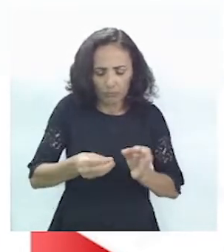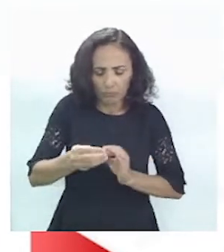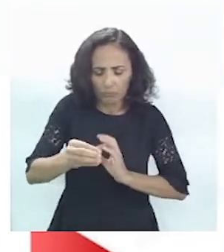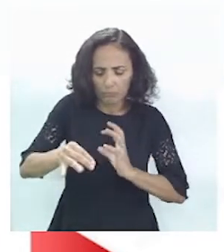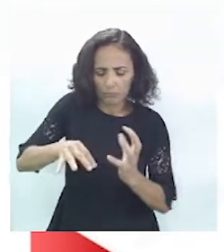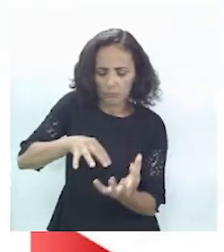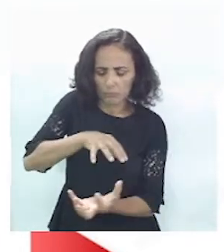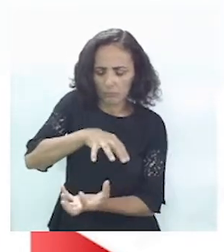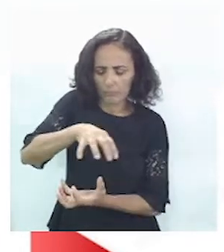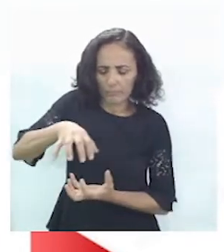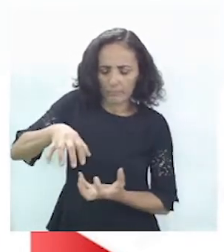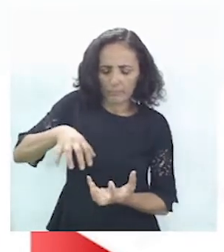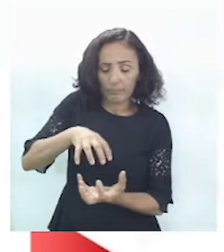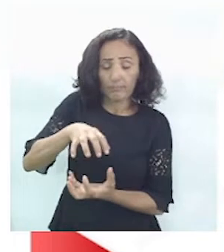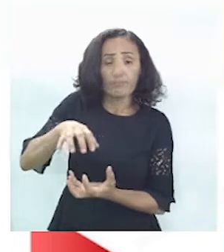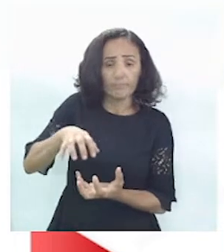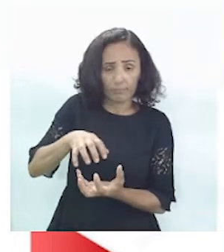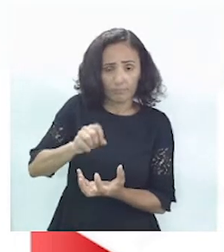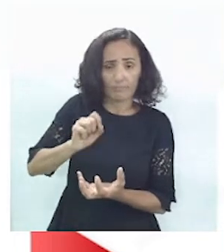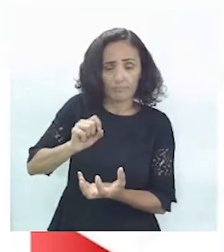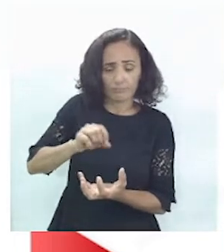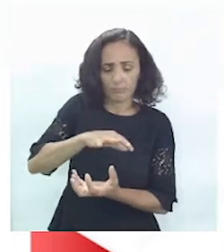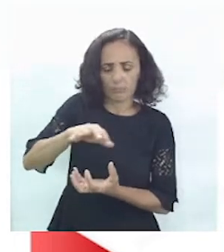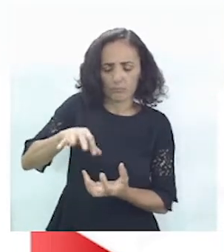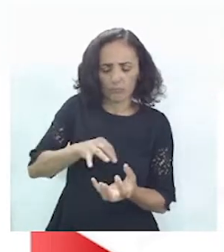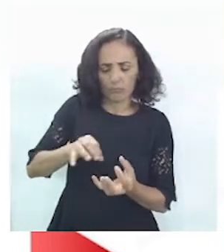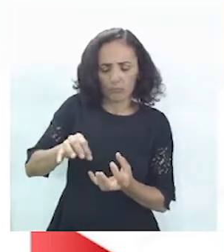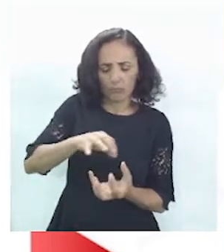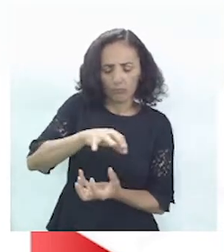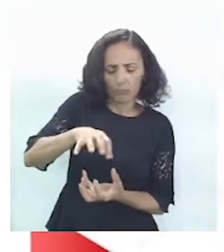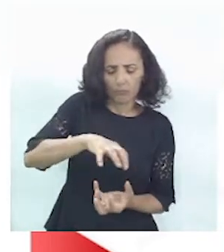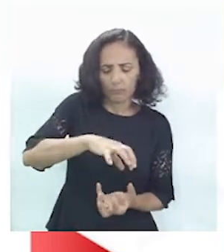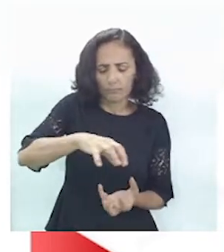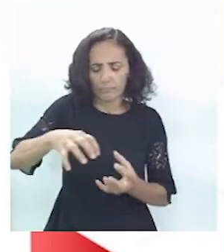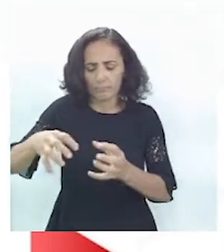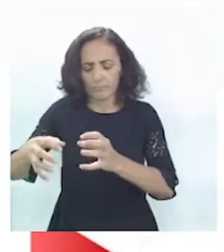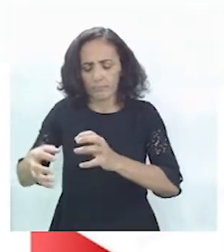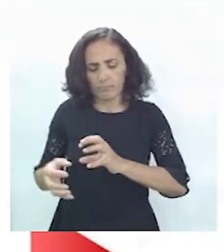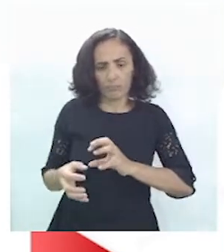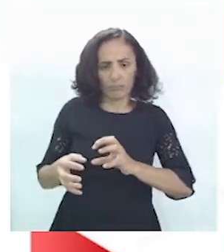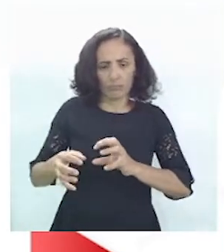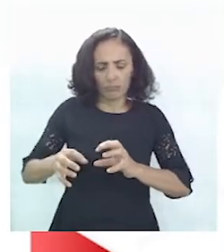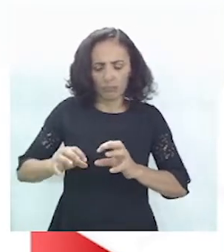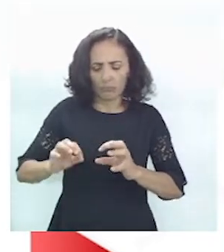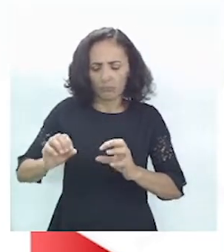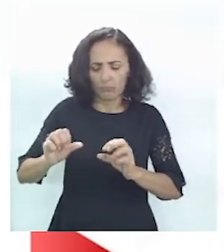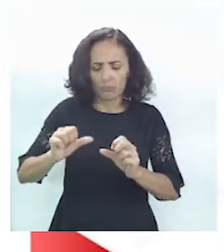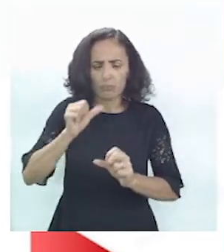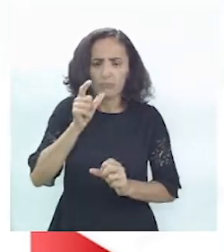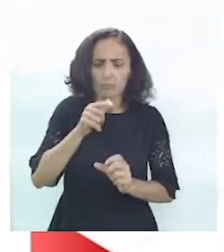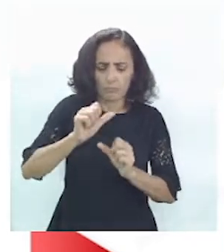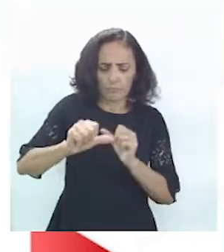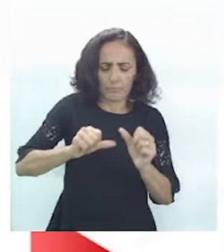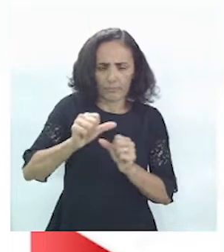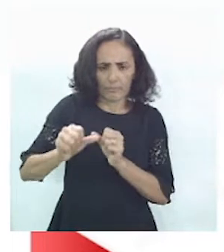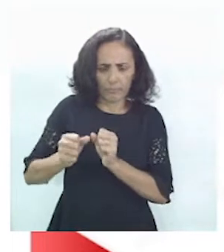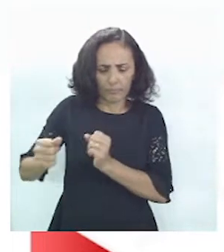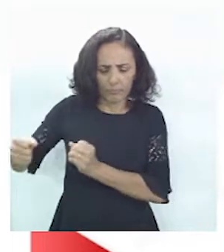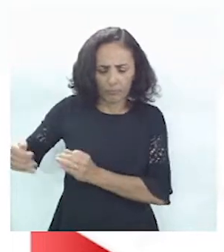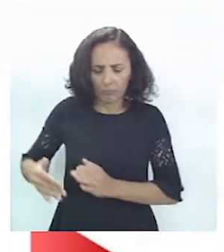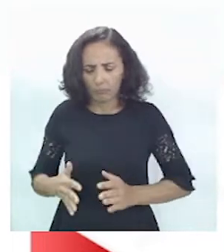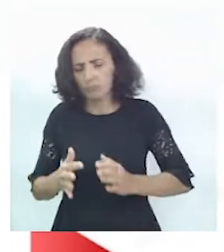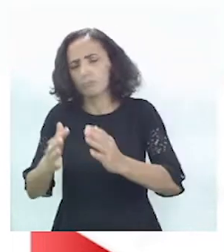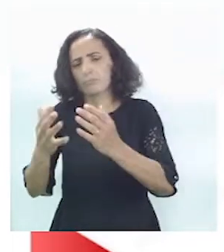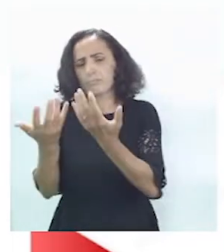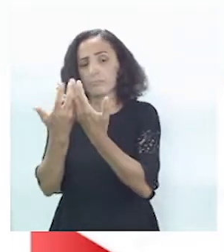de canais. Após passar ali por uma turbina hidráulica, na casa de força, a água ela volta ao leito natural do